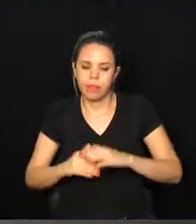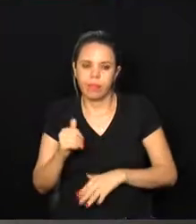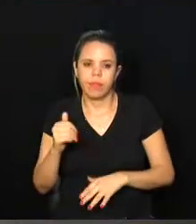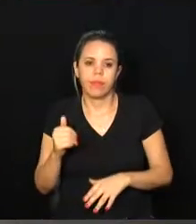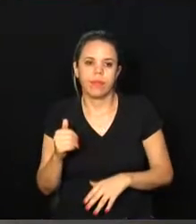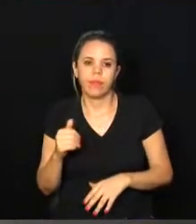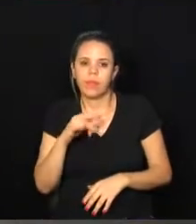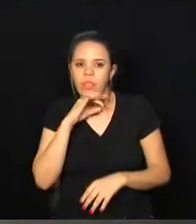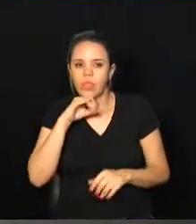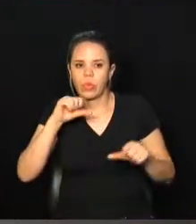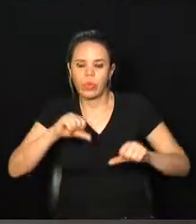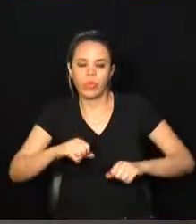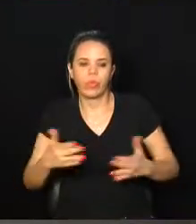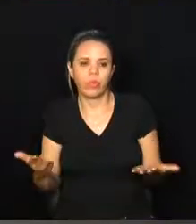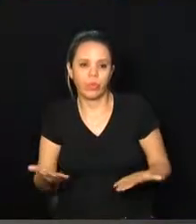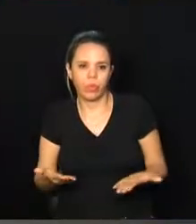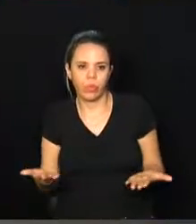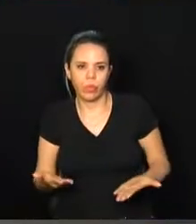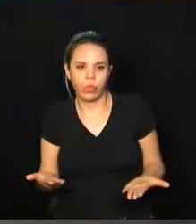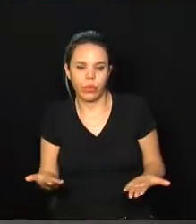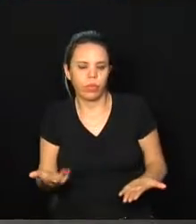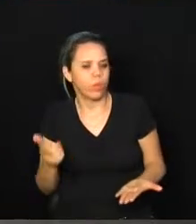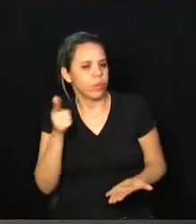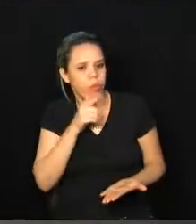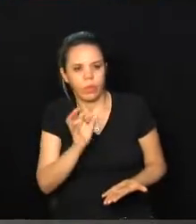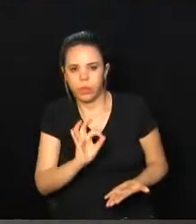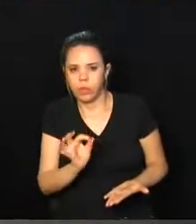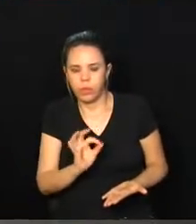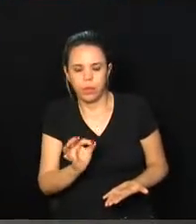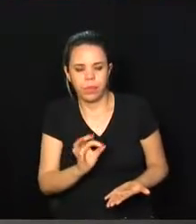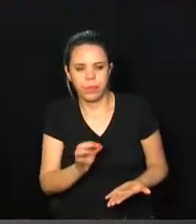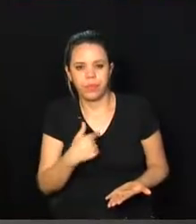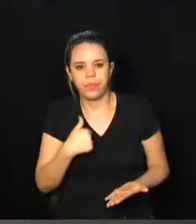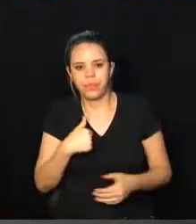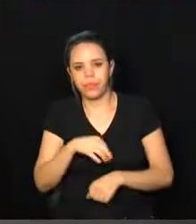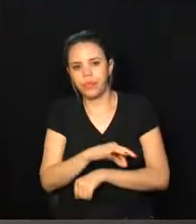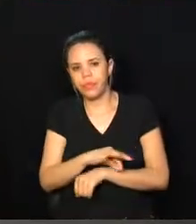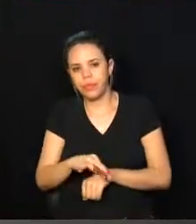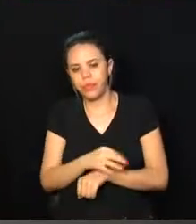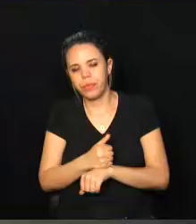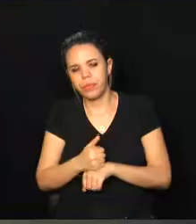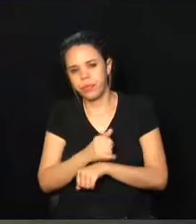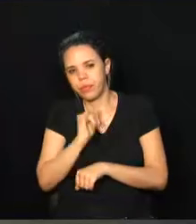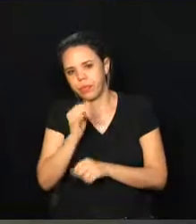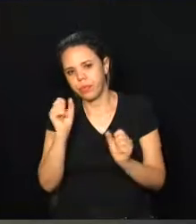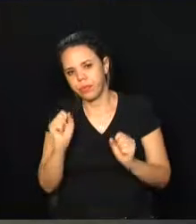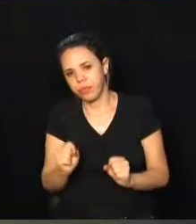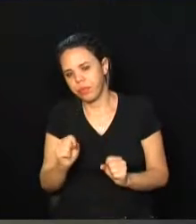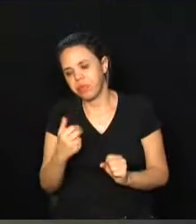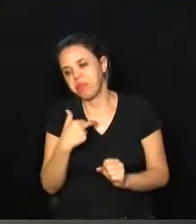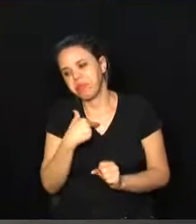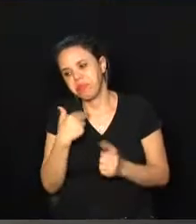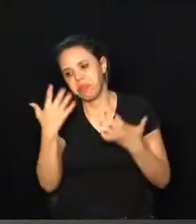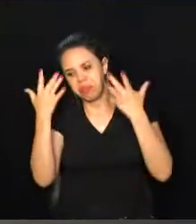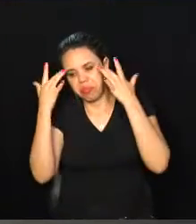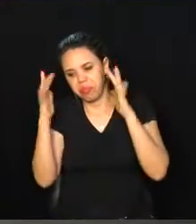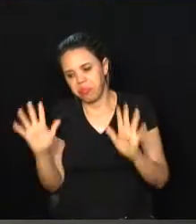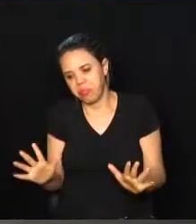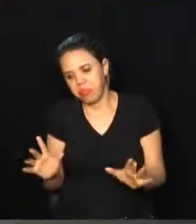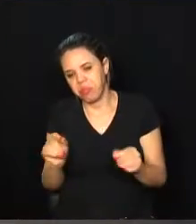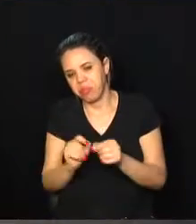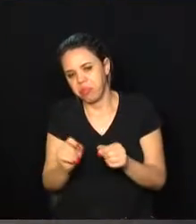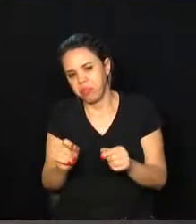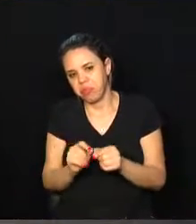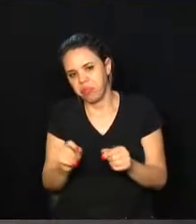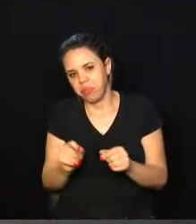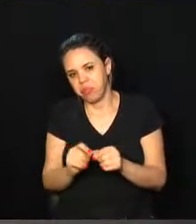muito ruim. Hoje, a gente não consegue, mesmo como arquiteto, dizer se pode ou se não pode fazer